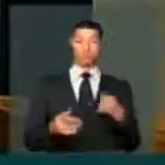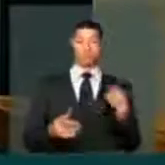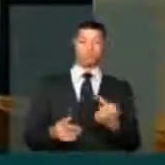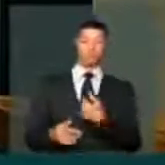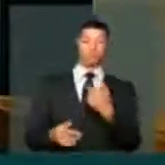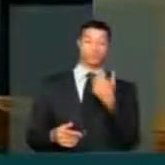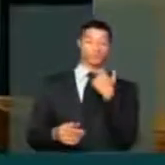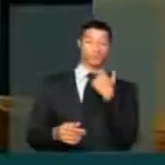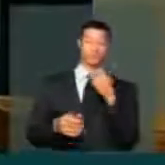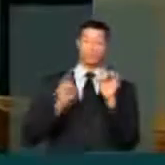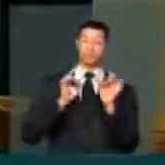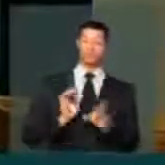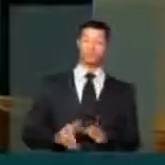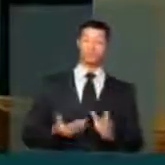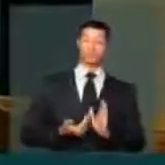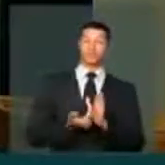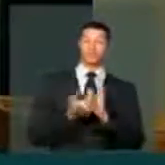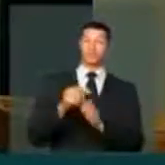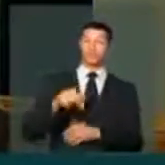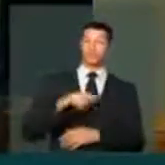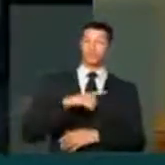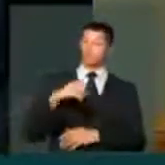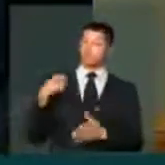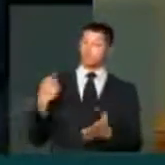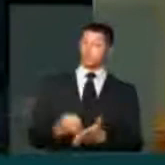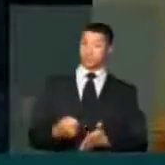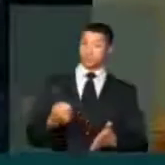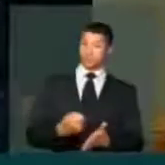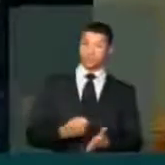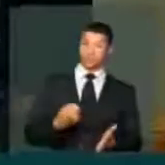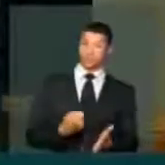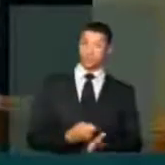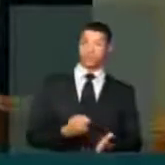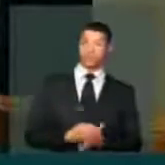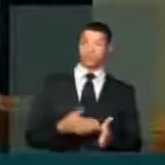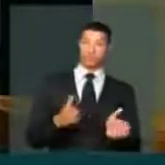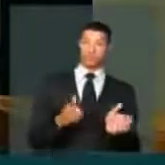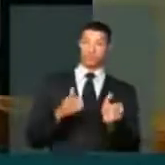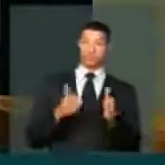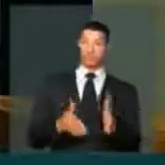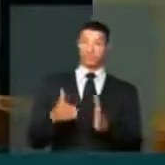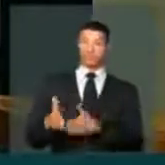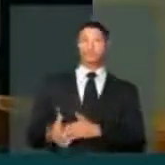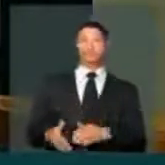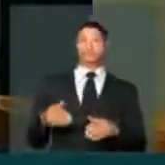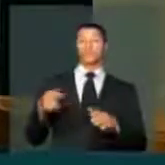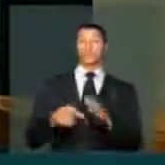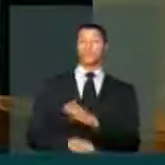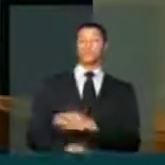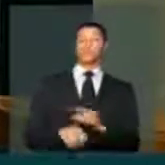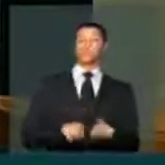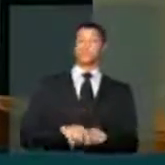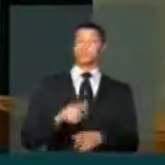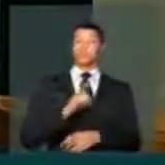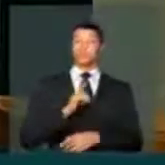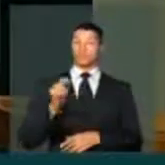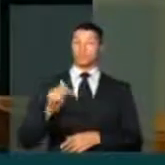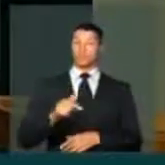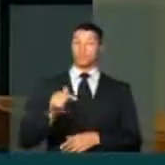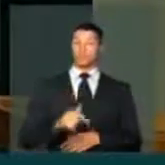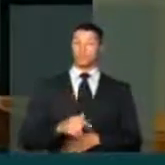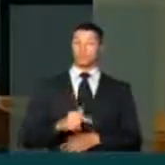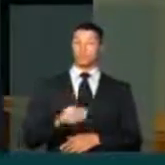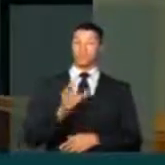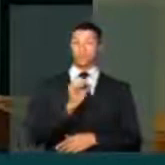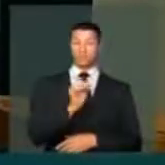não podemos deixar, esta casa tem a obrigação de participar ativamente, de ter aqui